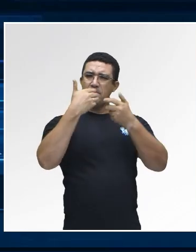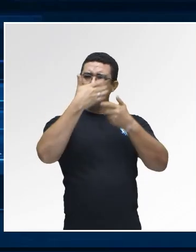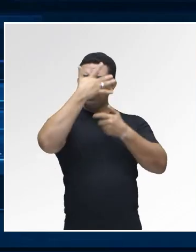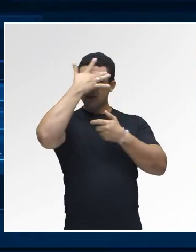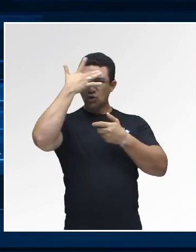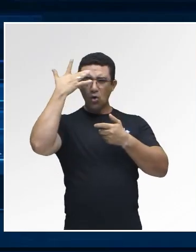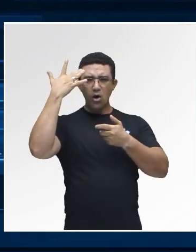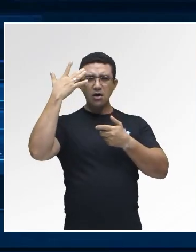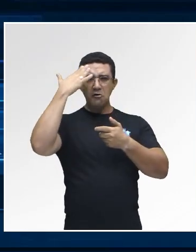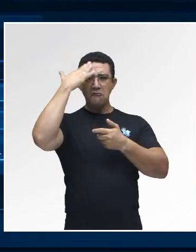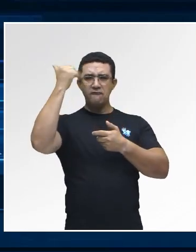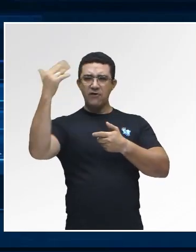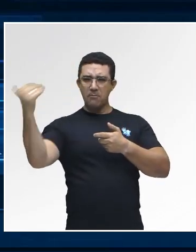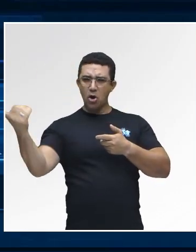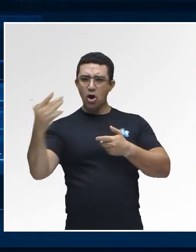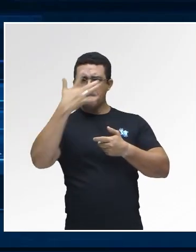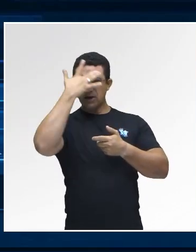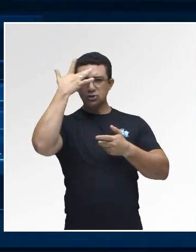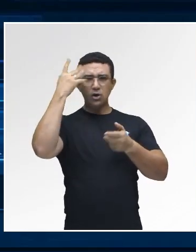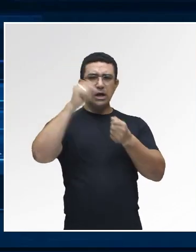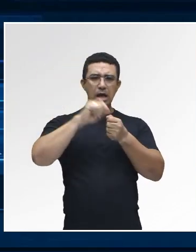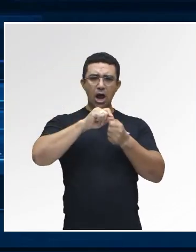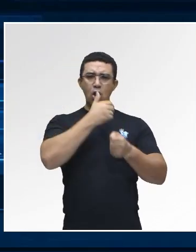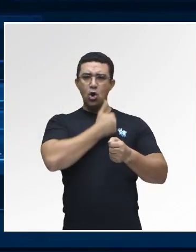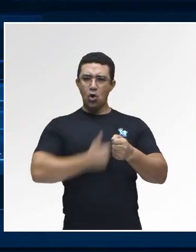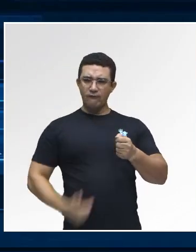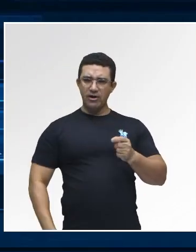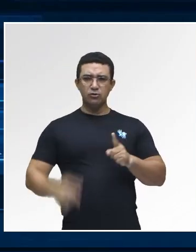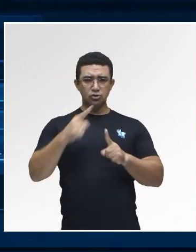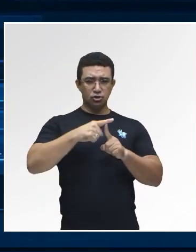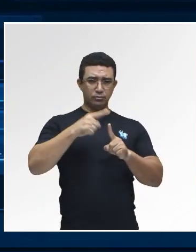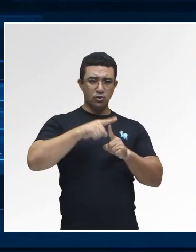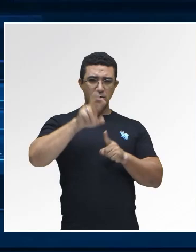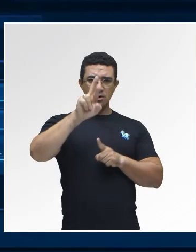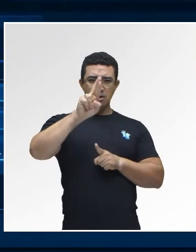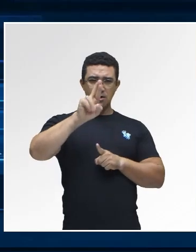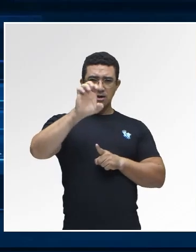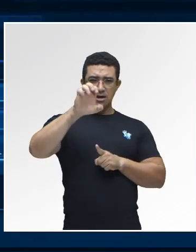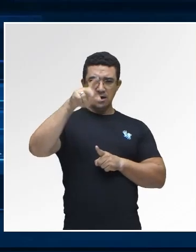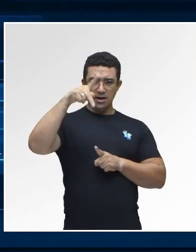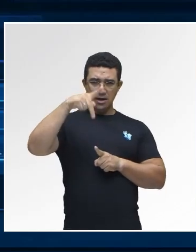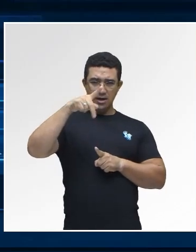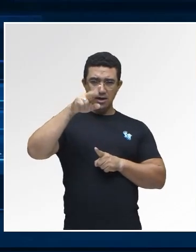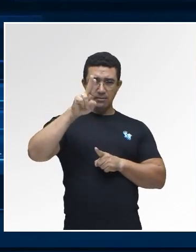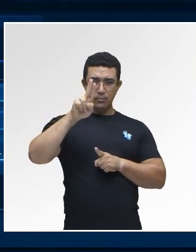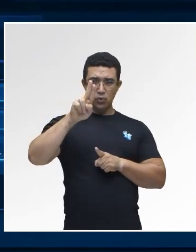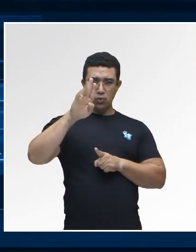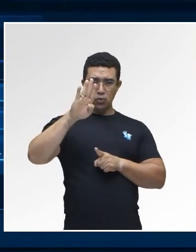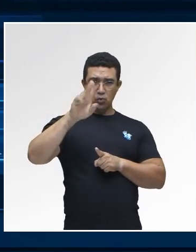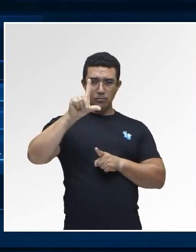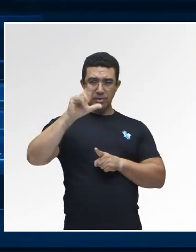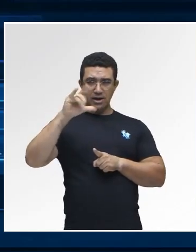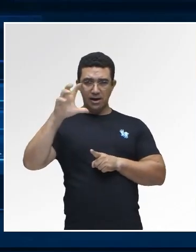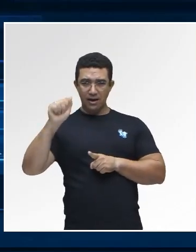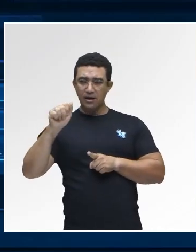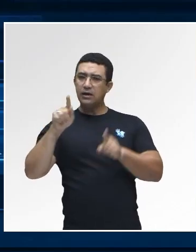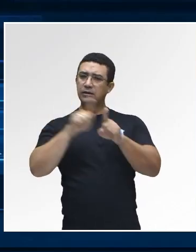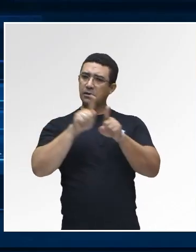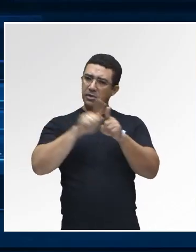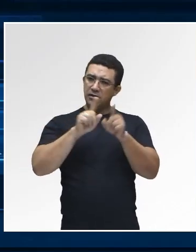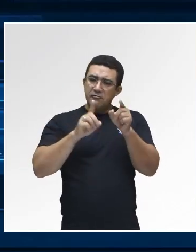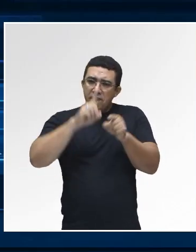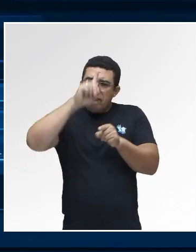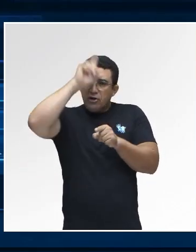criaram ali a ideia de república, o que instruíram a ideia de exército,